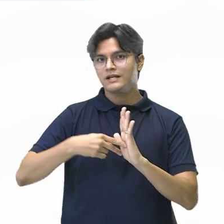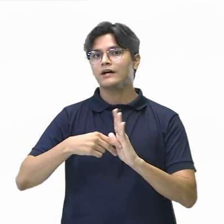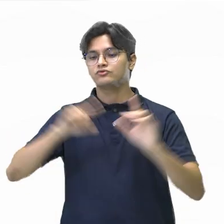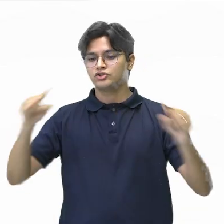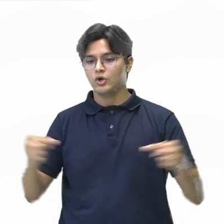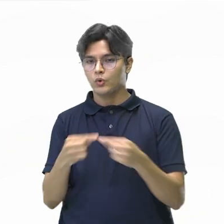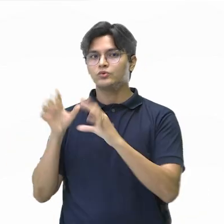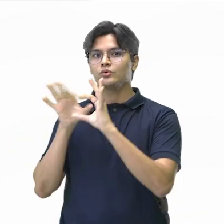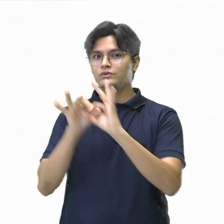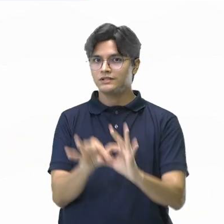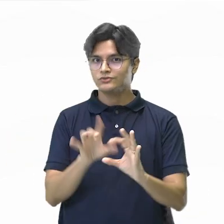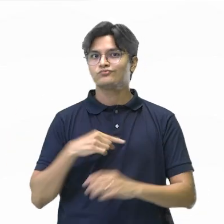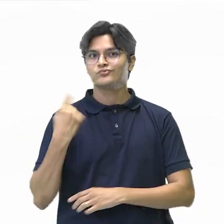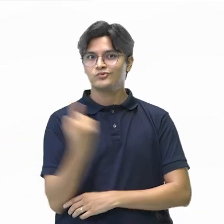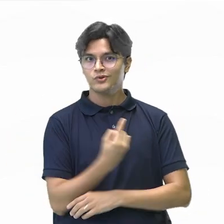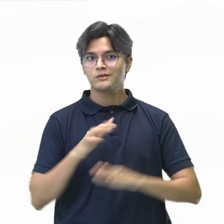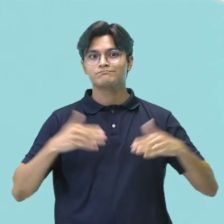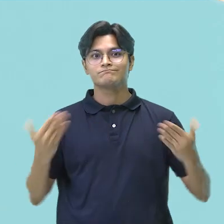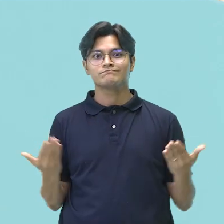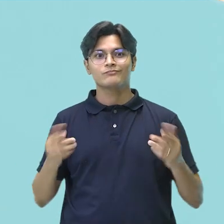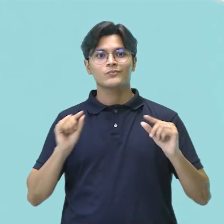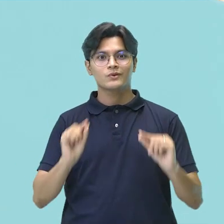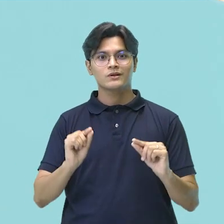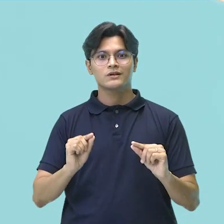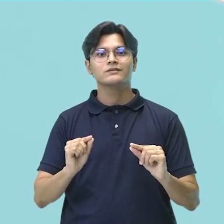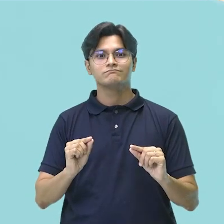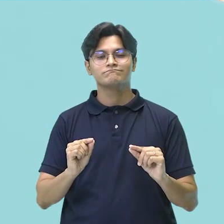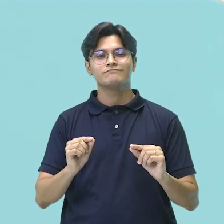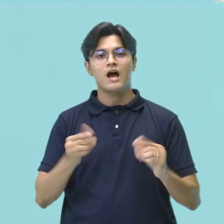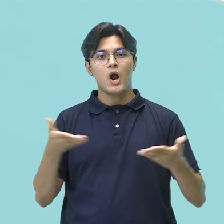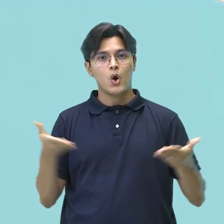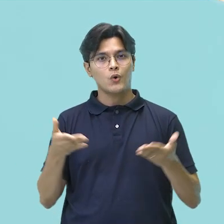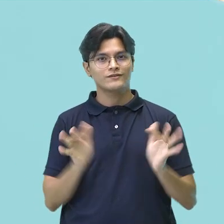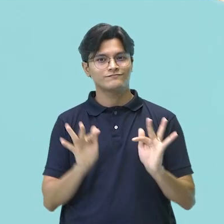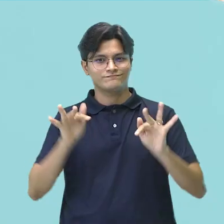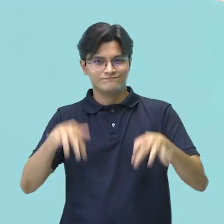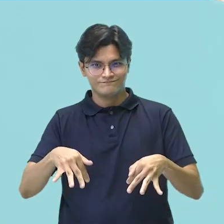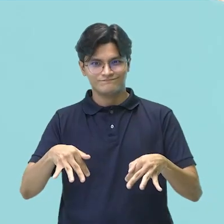nosso contexto. Assim, nós vamos chegando